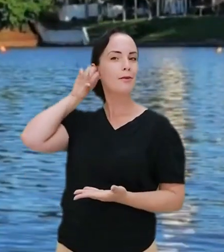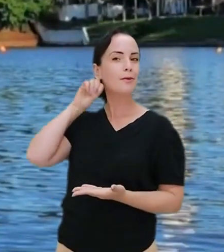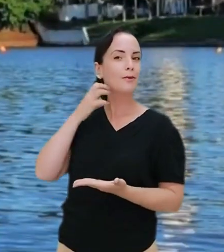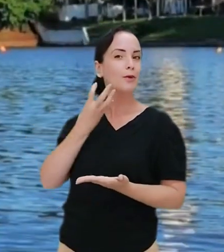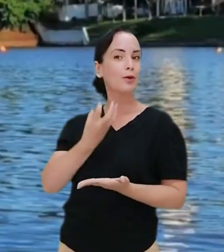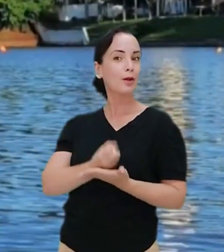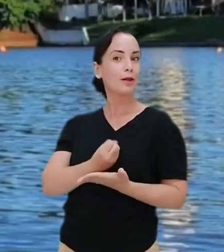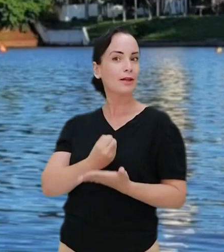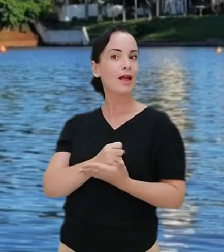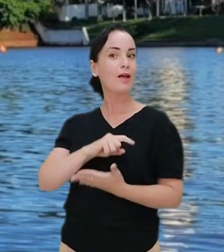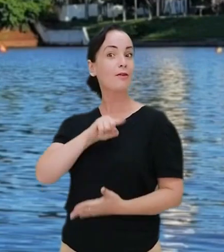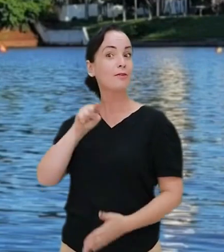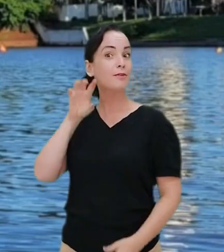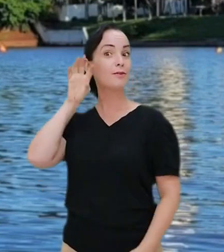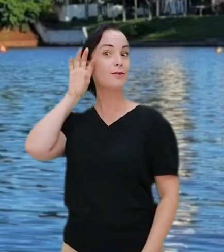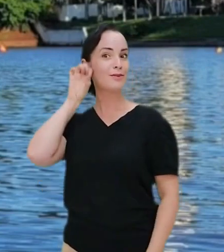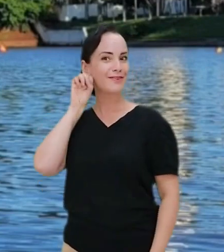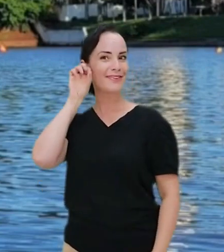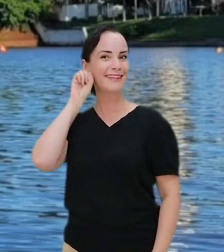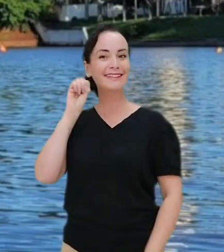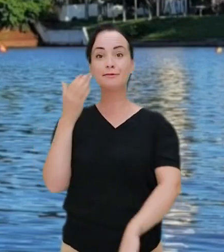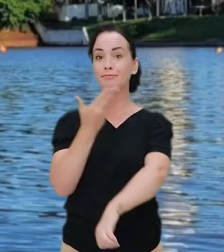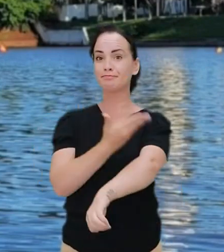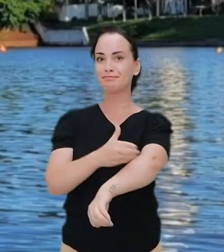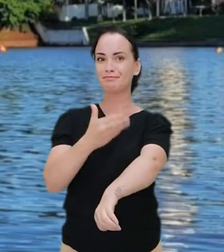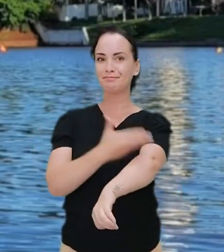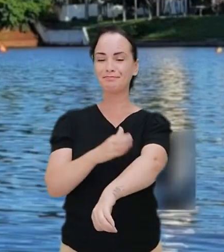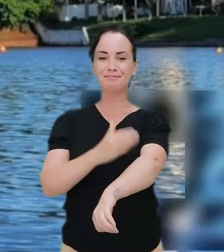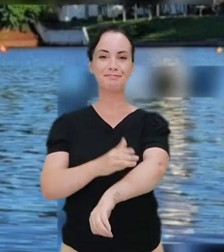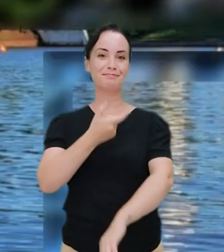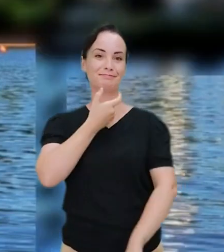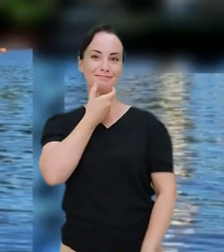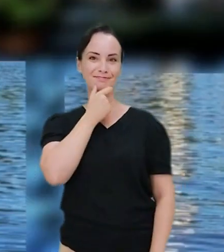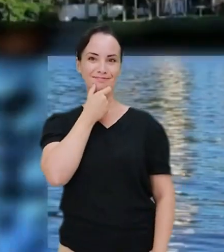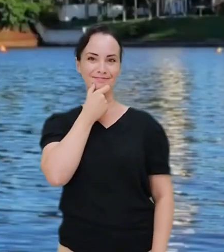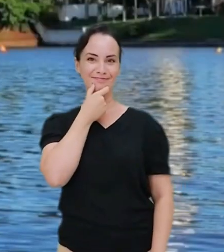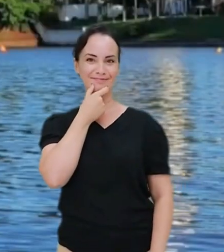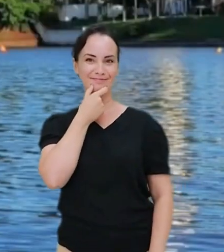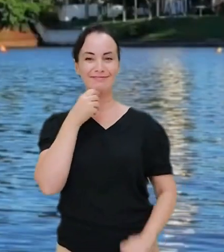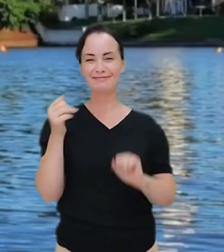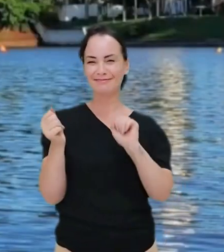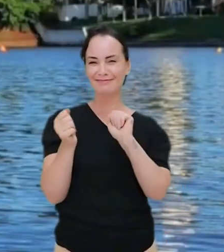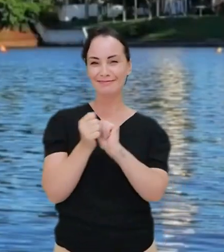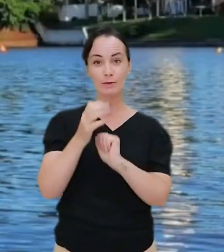delicioso podcast. Você vai ouvir e praticar inglês.